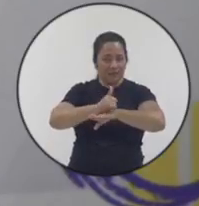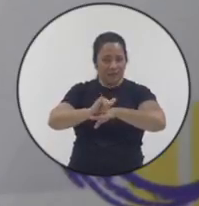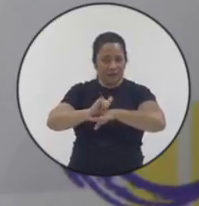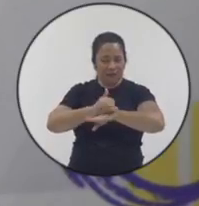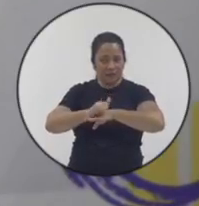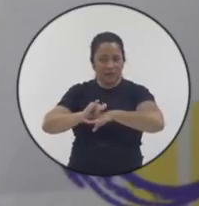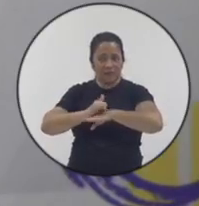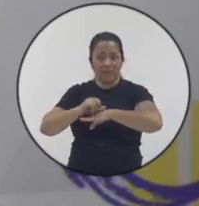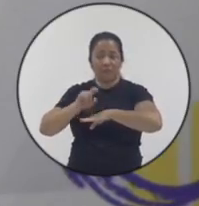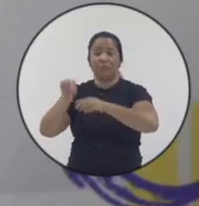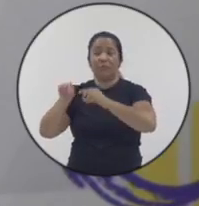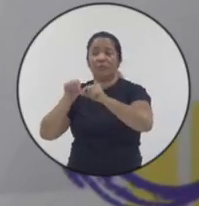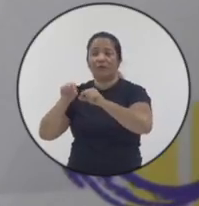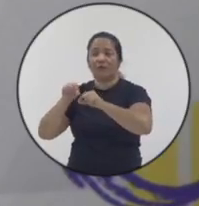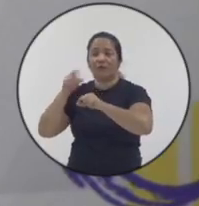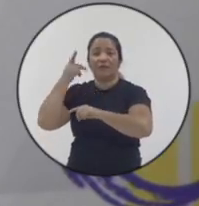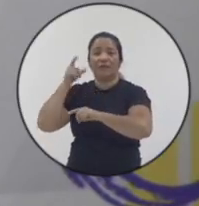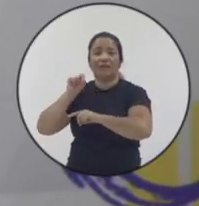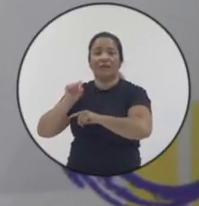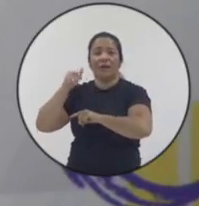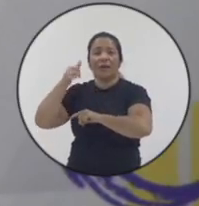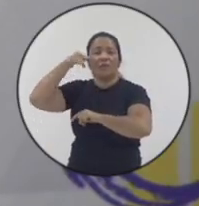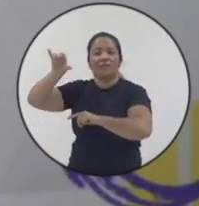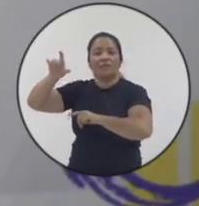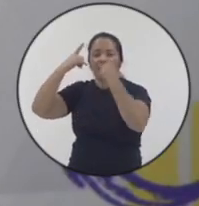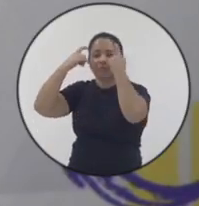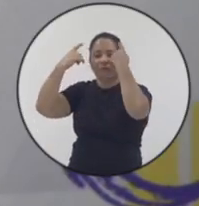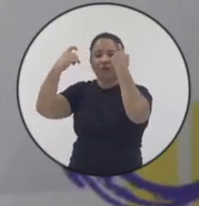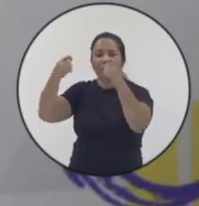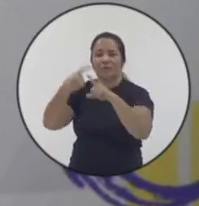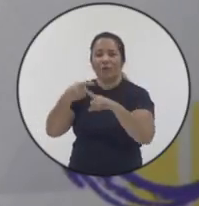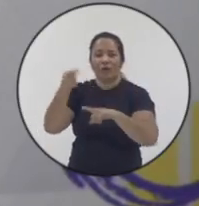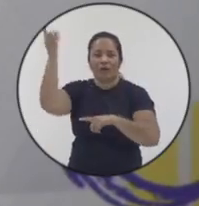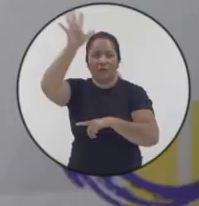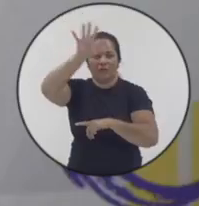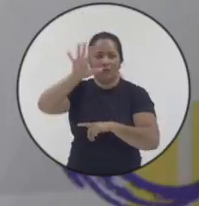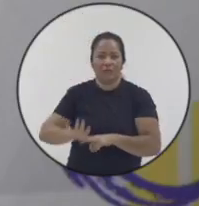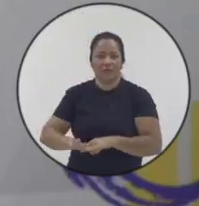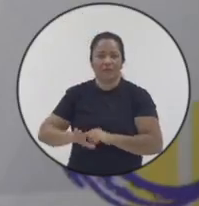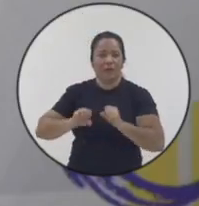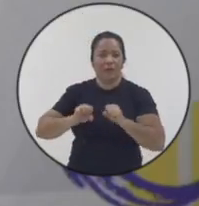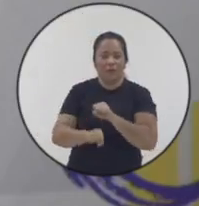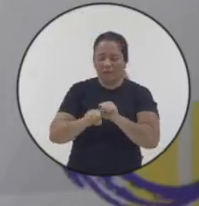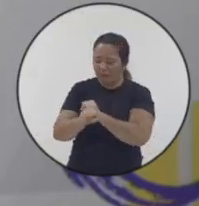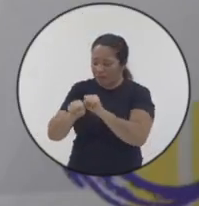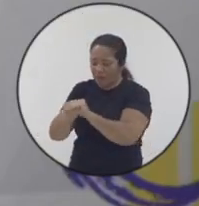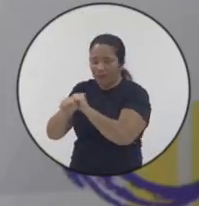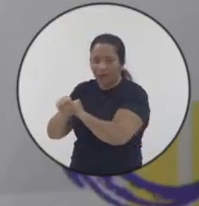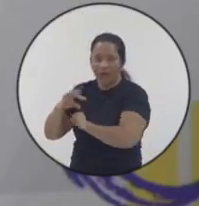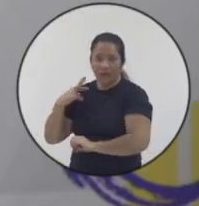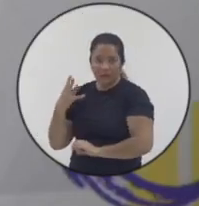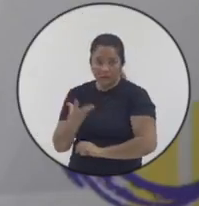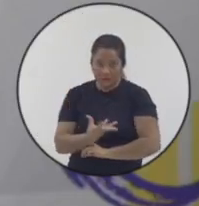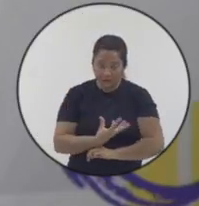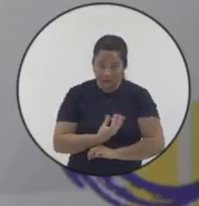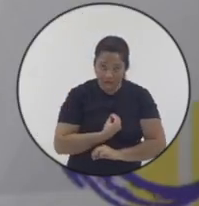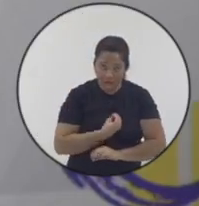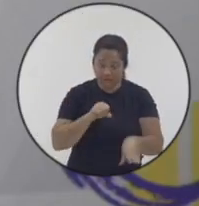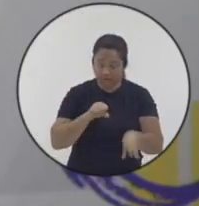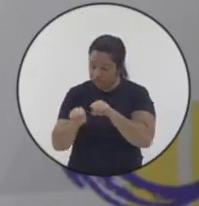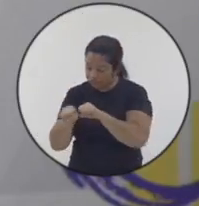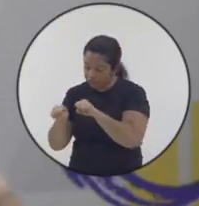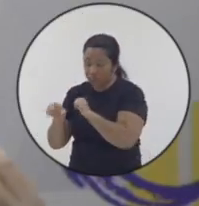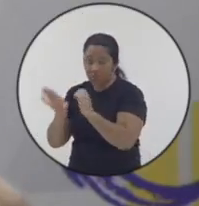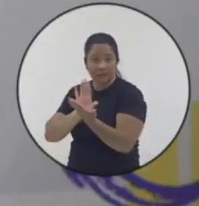vale a pena pensar é que a gente é o país que mais mata pessoas transexuais e travestis no mundo. E a gente também é um país onde a gente